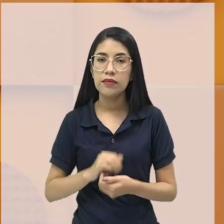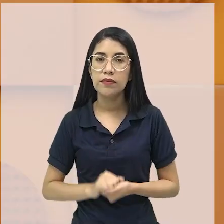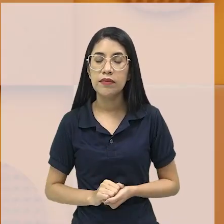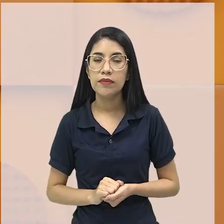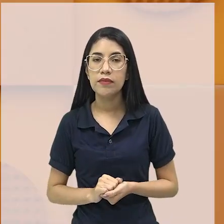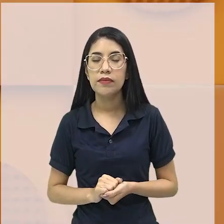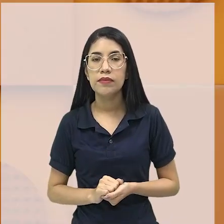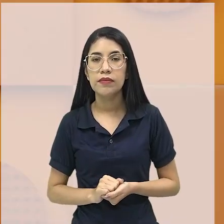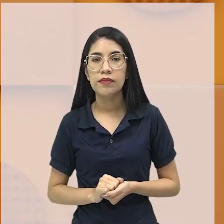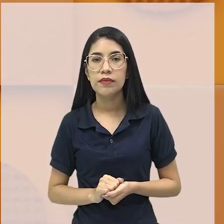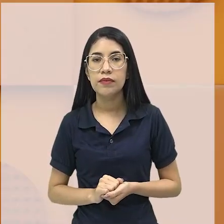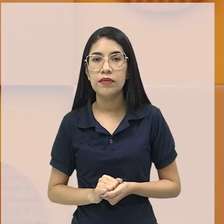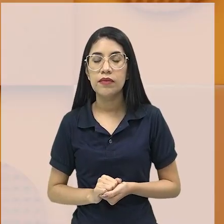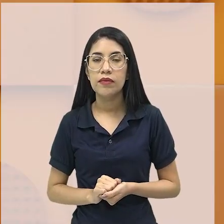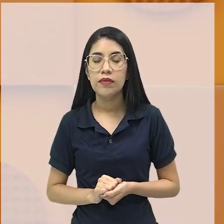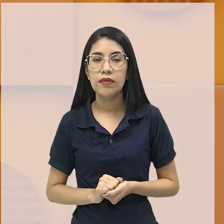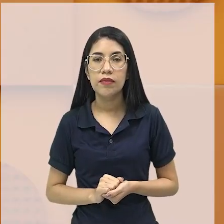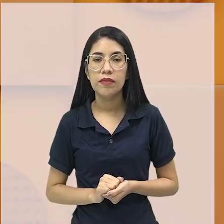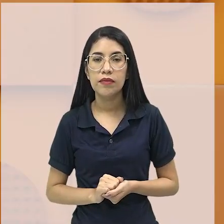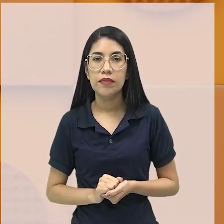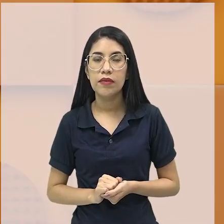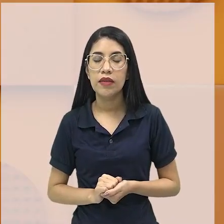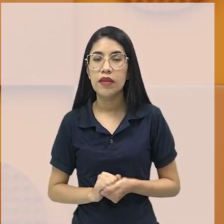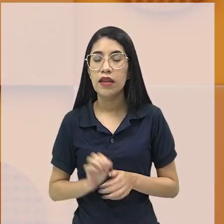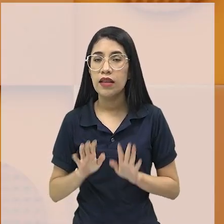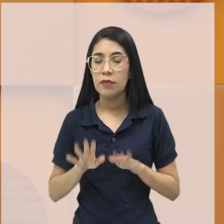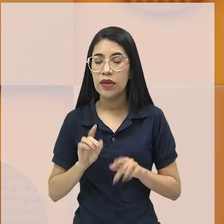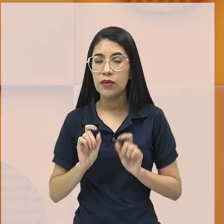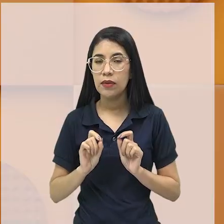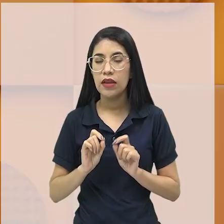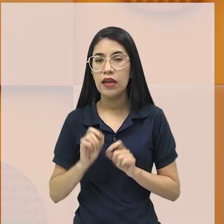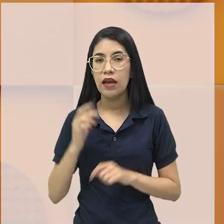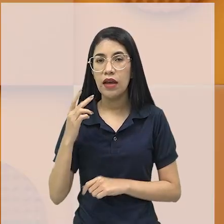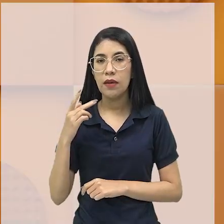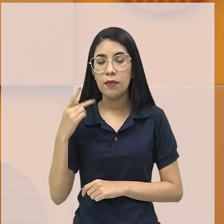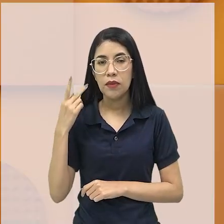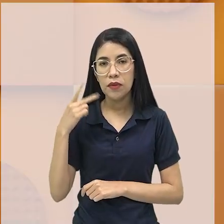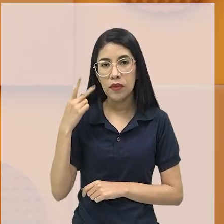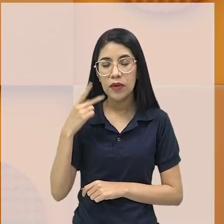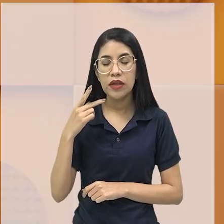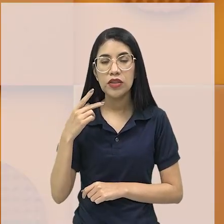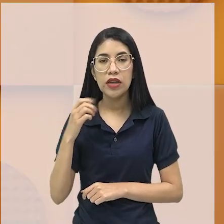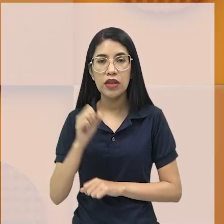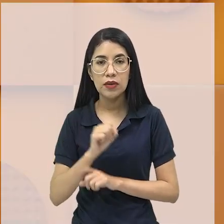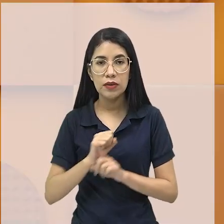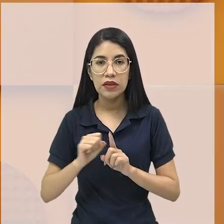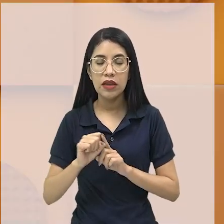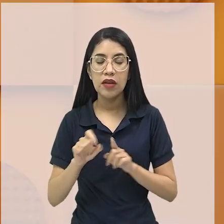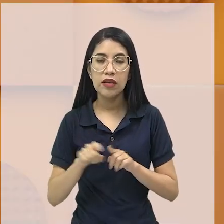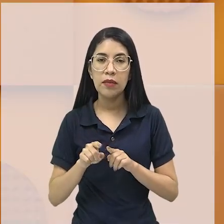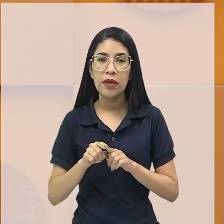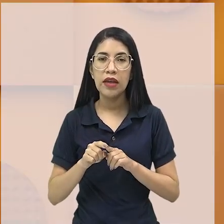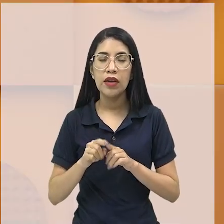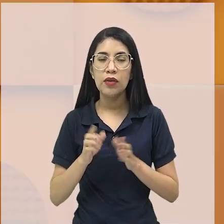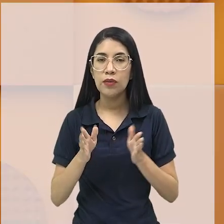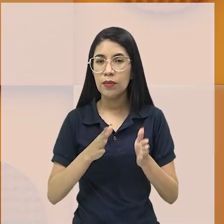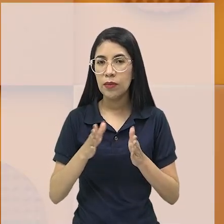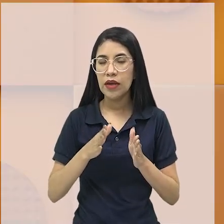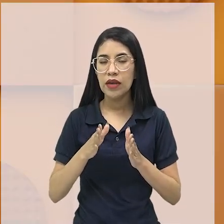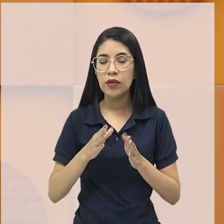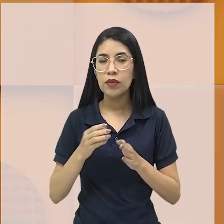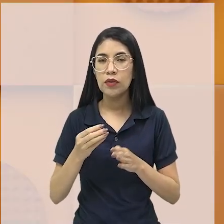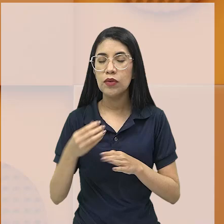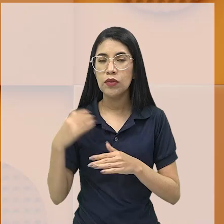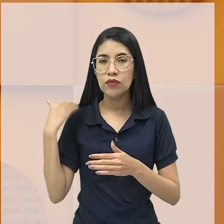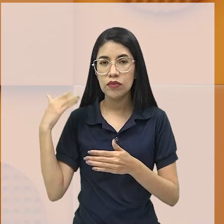né, desses componentes políticos, sociais e temporais, tá, gente? Importante lembrar que a questão de como